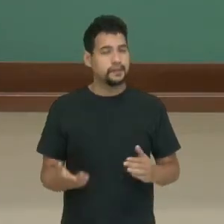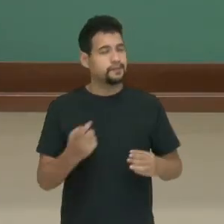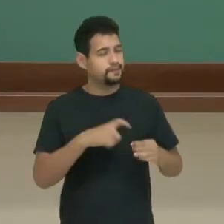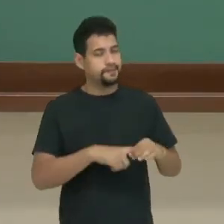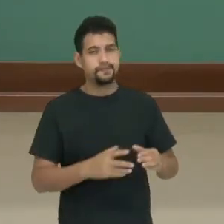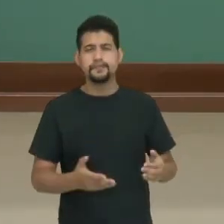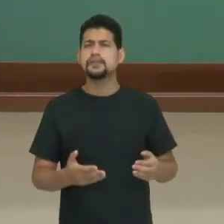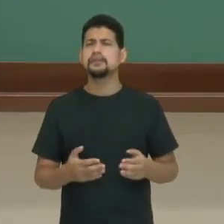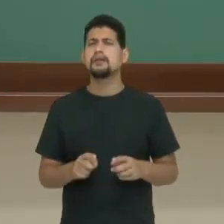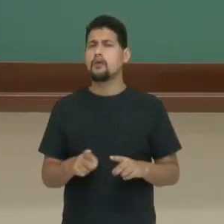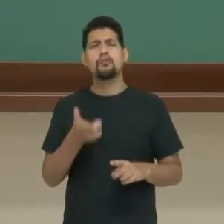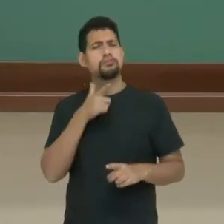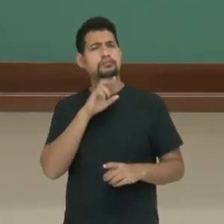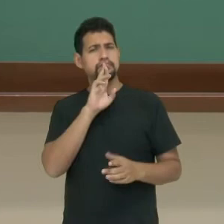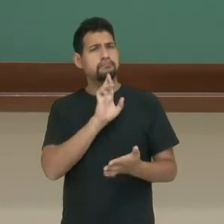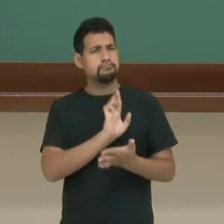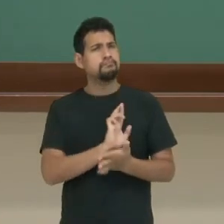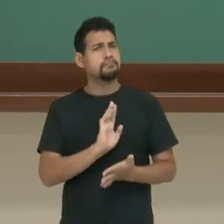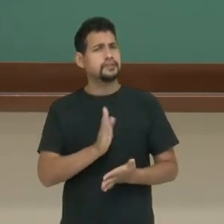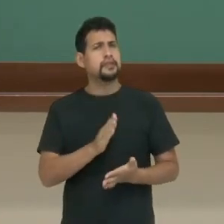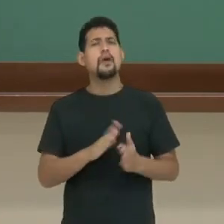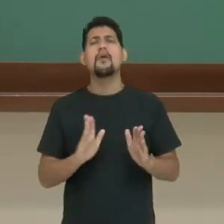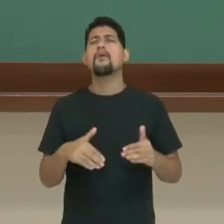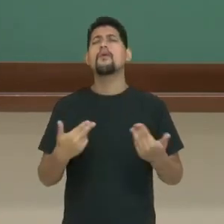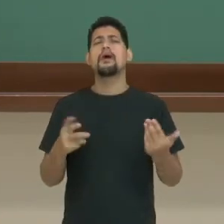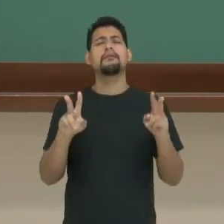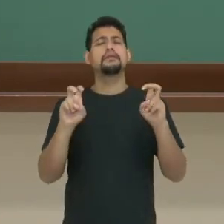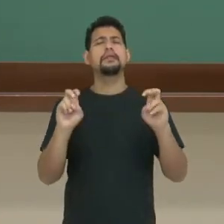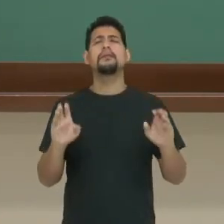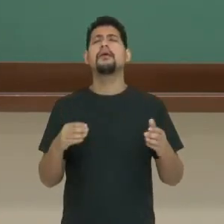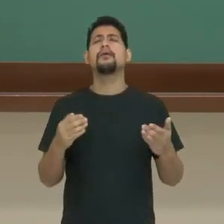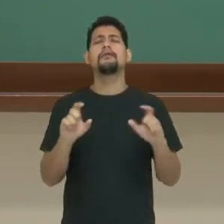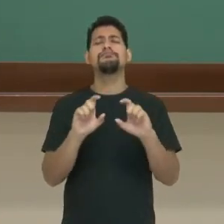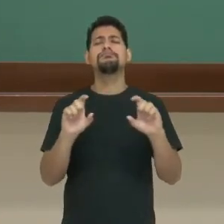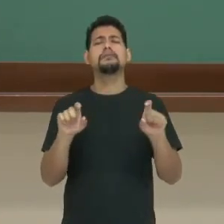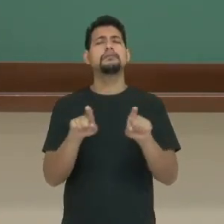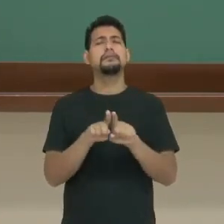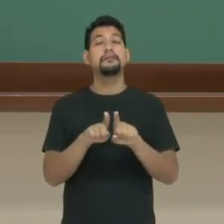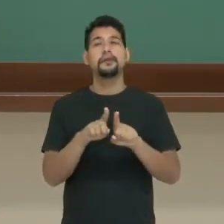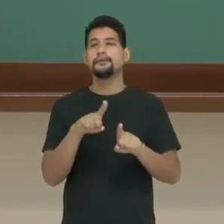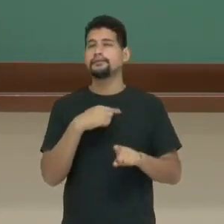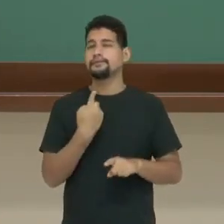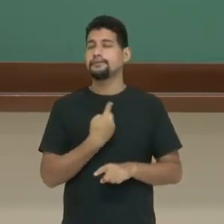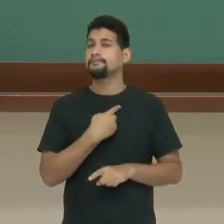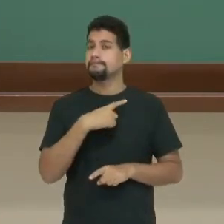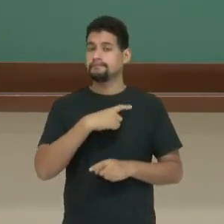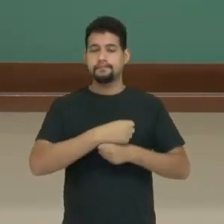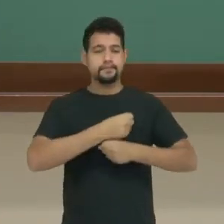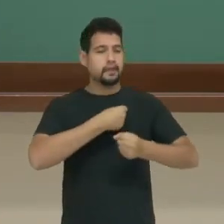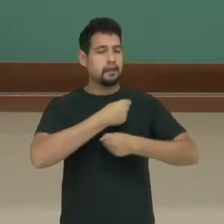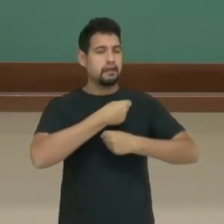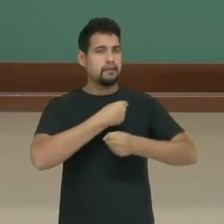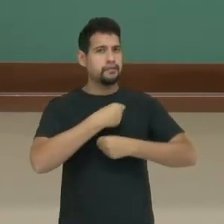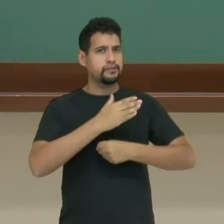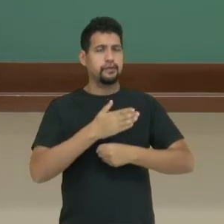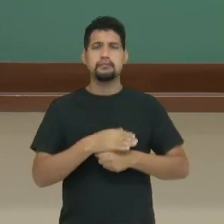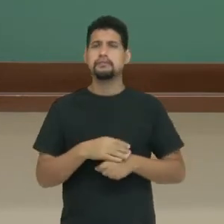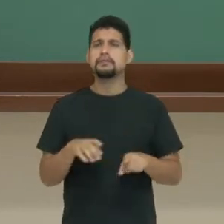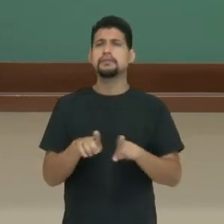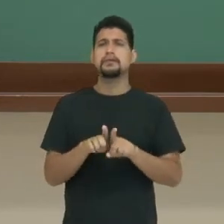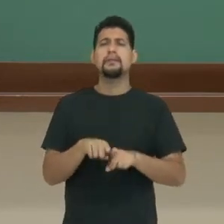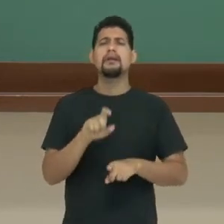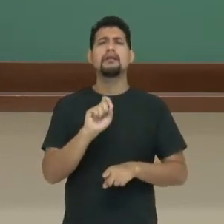Voltamos. E aí, conseguiu responder qual é a temática, o assunto aí que nós temos nessa entrevista? E também quem